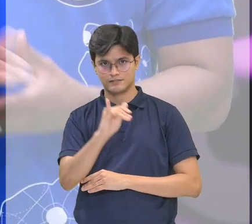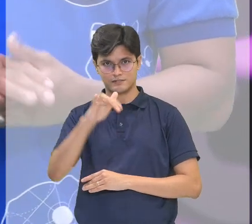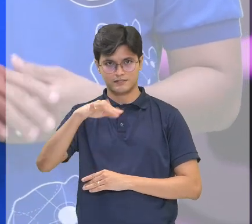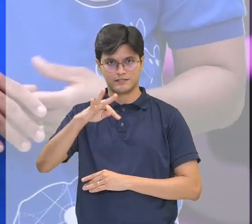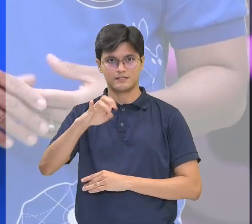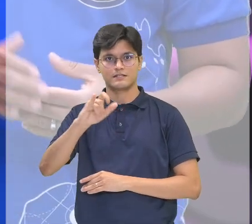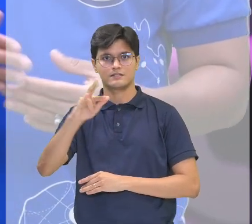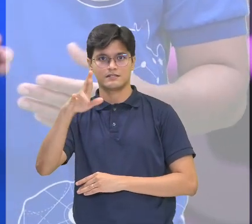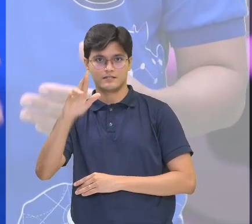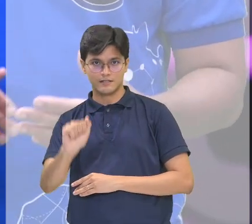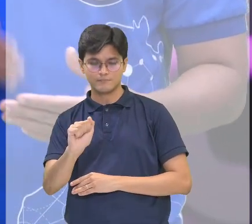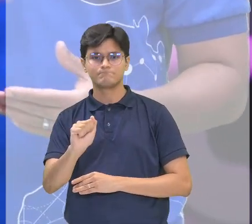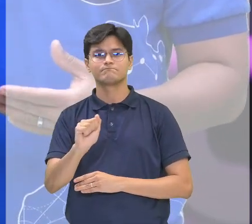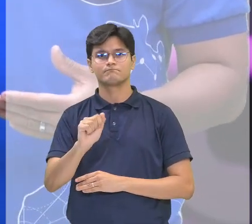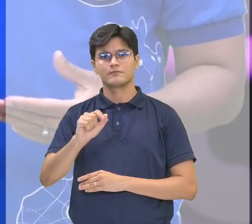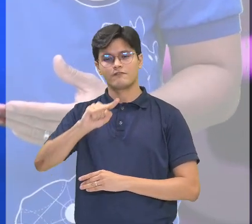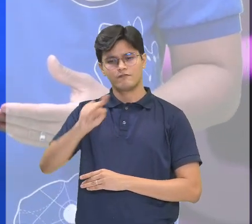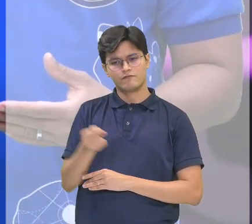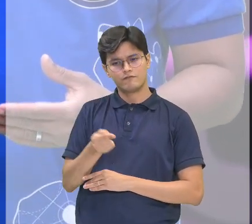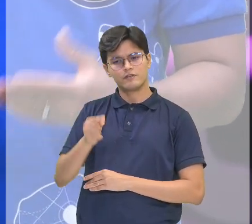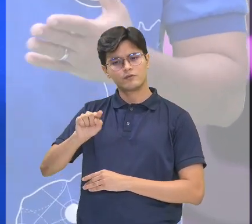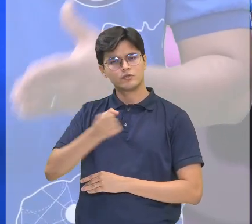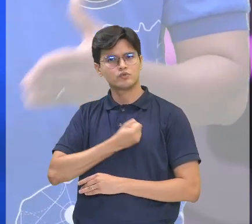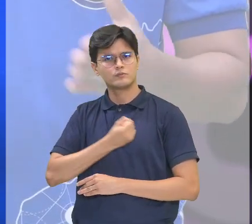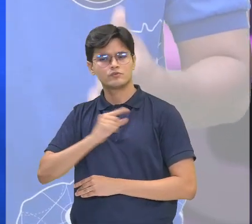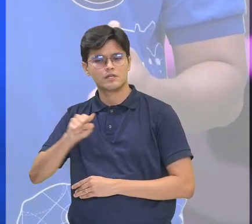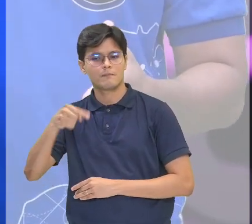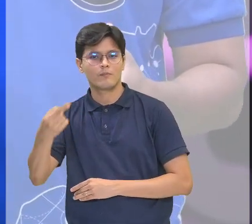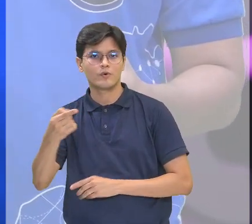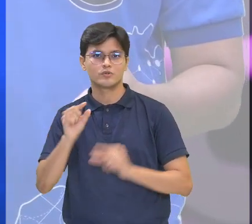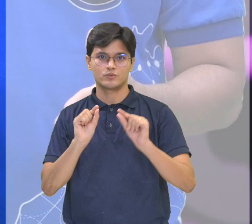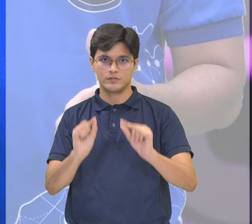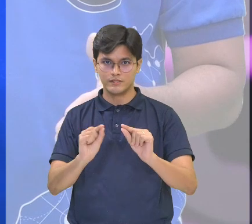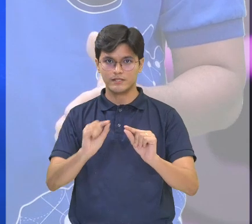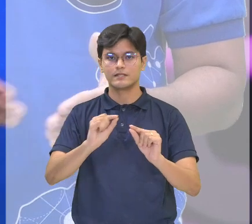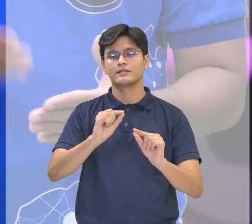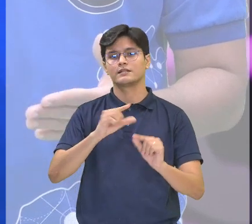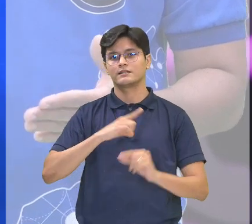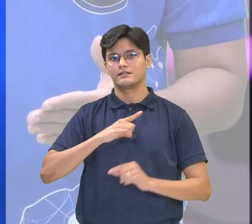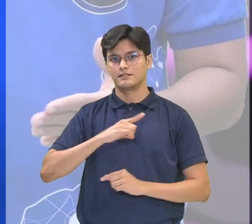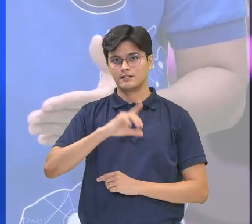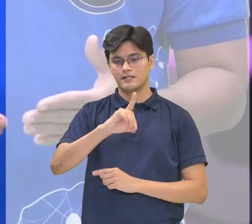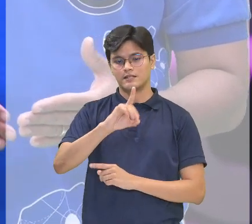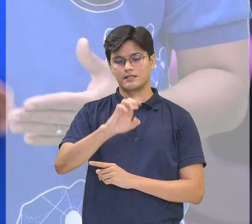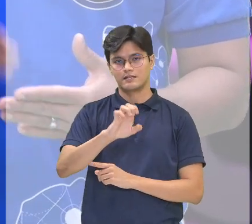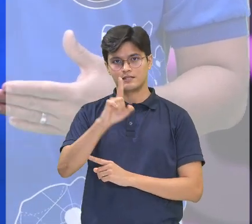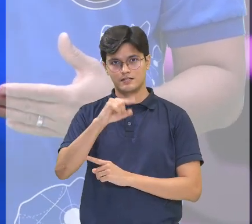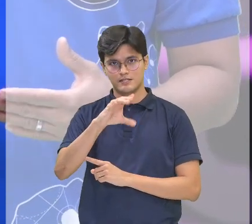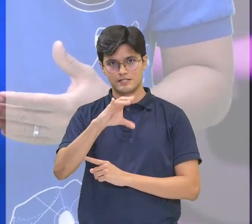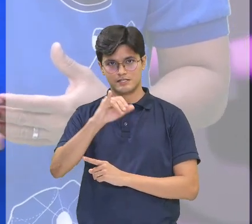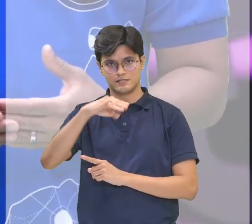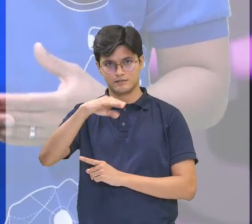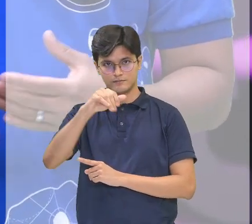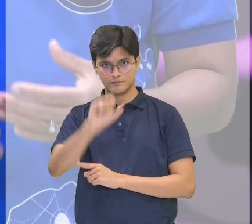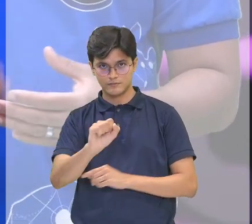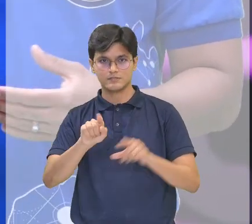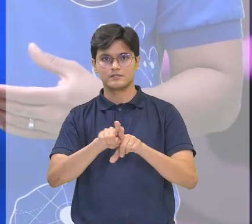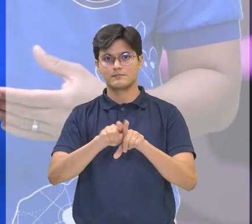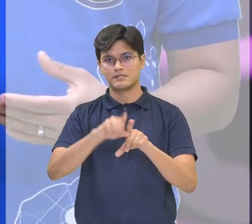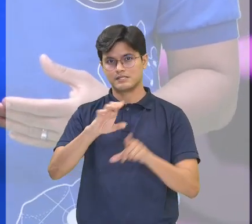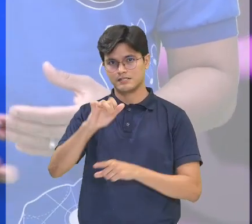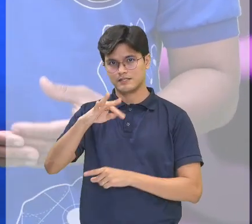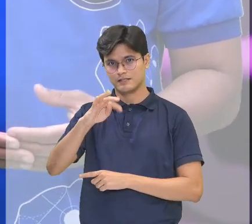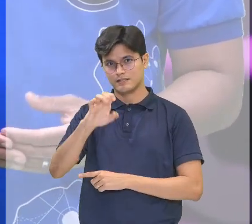vírgula serão os décimos, né? A primeira casa após a vírgula, os décimos, a segunda, o centésimo,